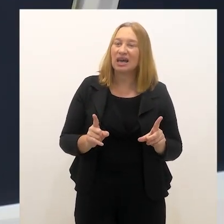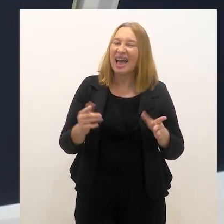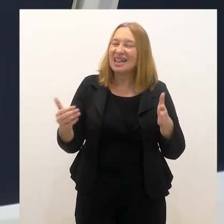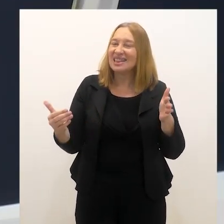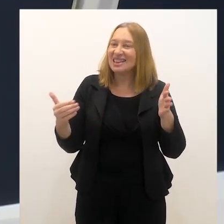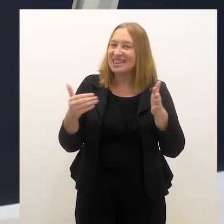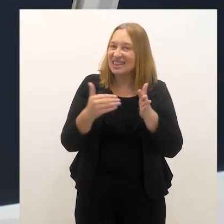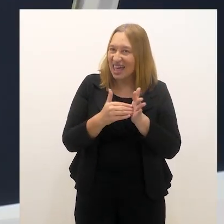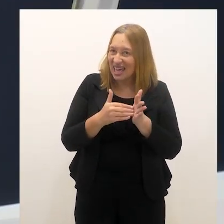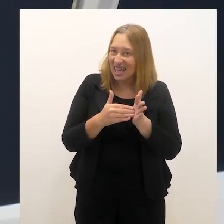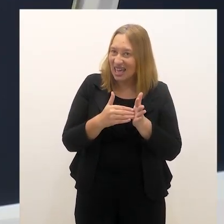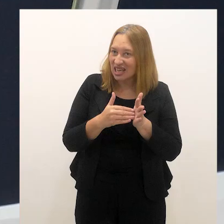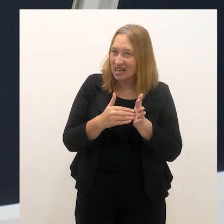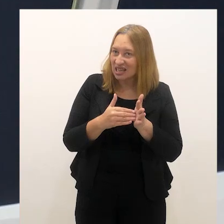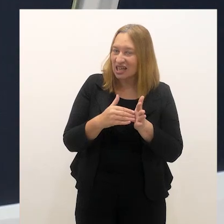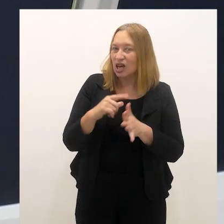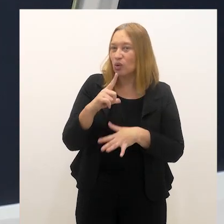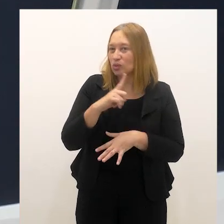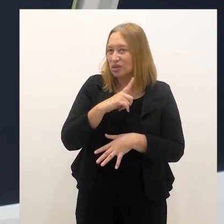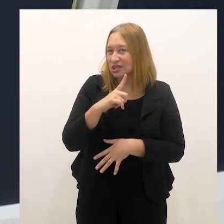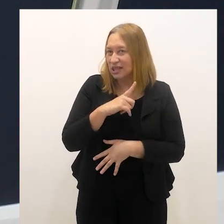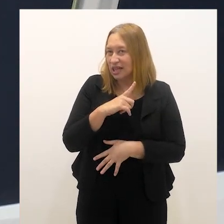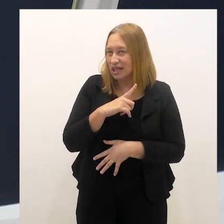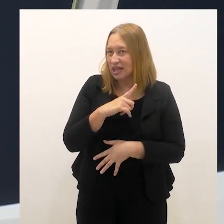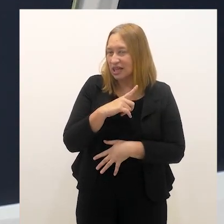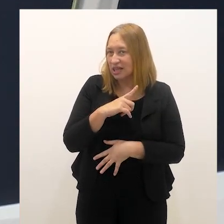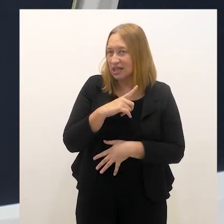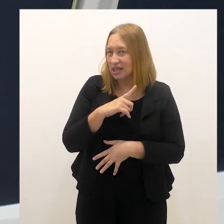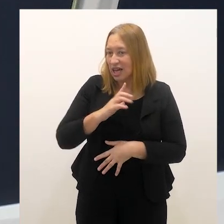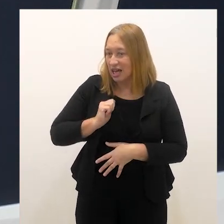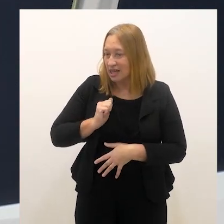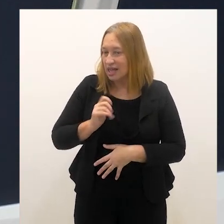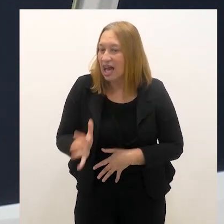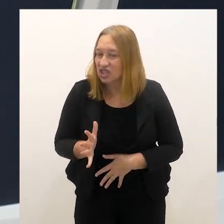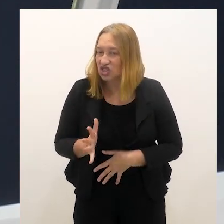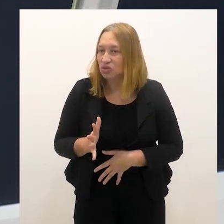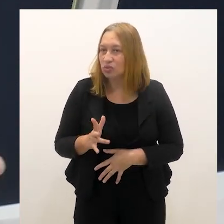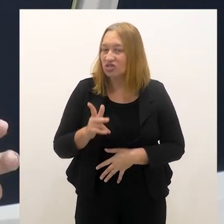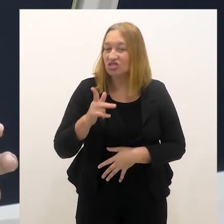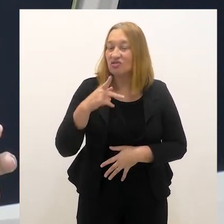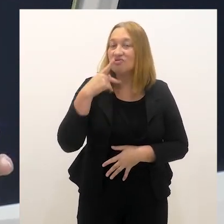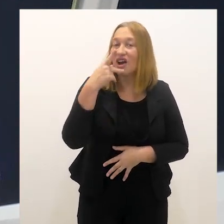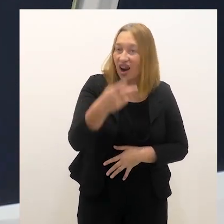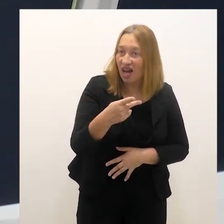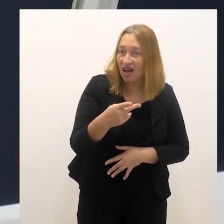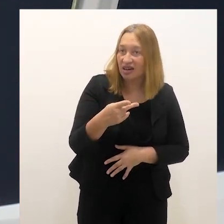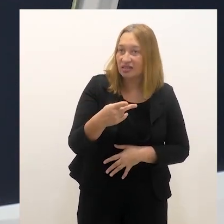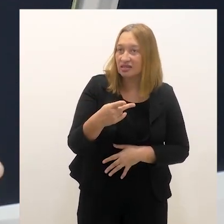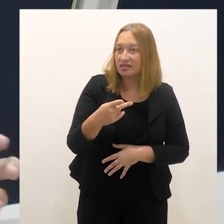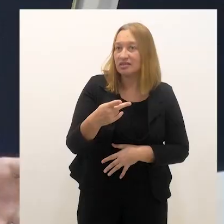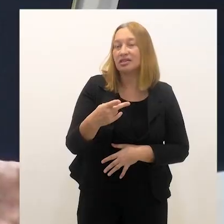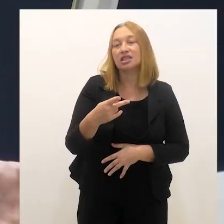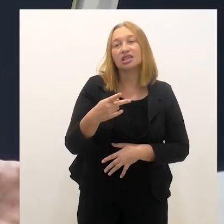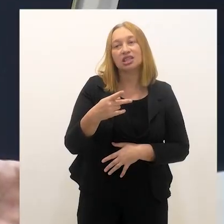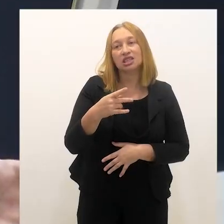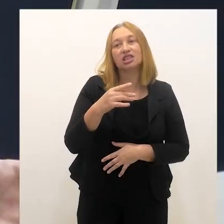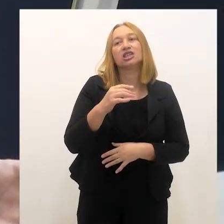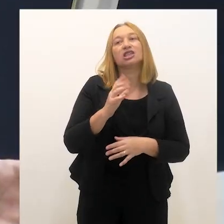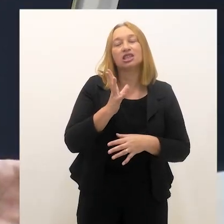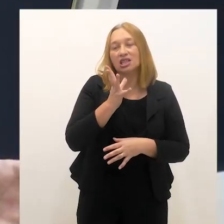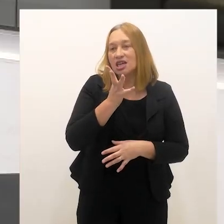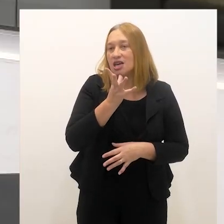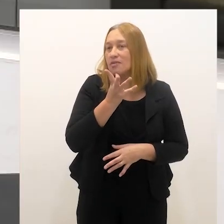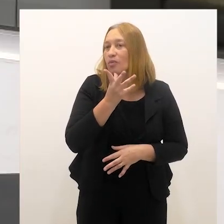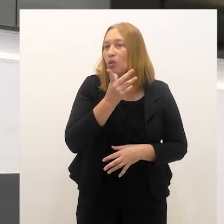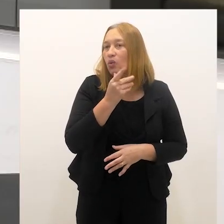Mas até eu ter essa atitude de contar, levou bastante tempo. Foi